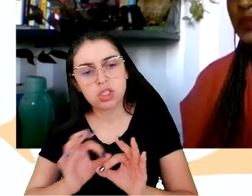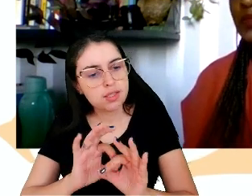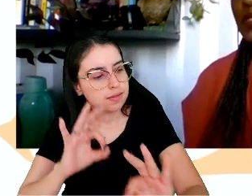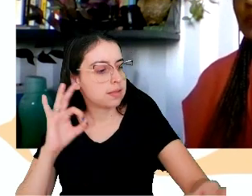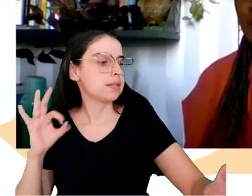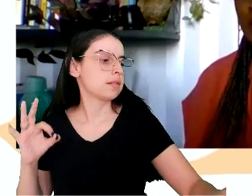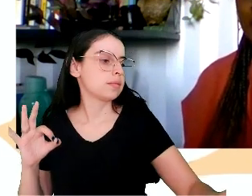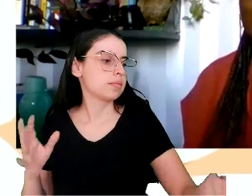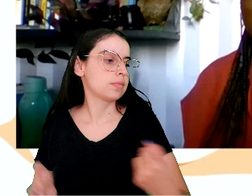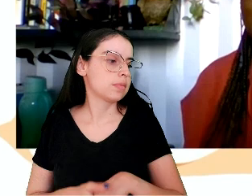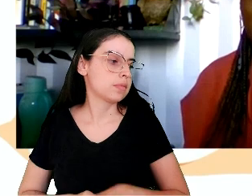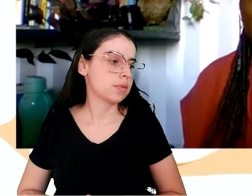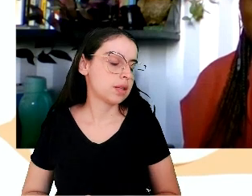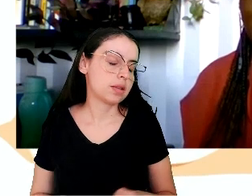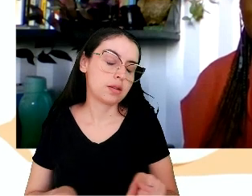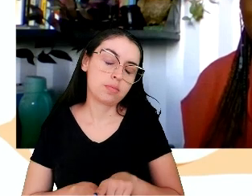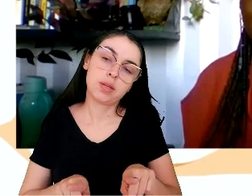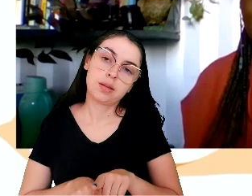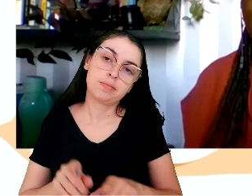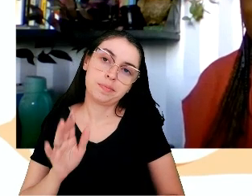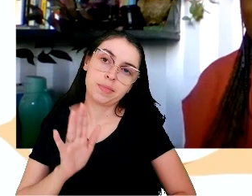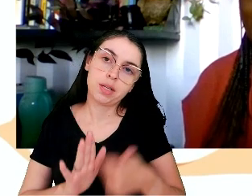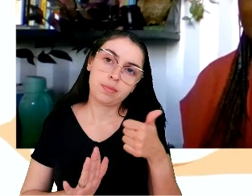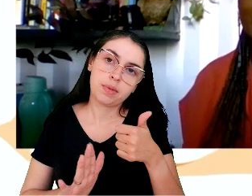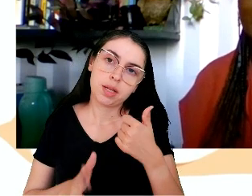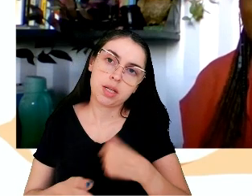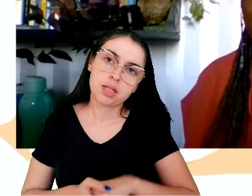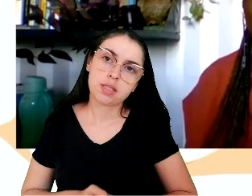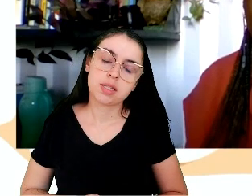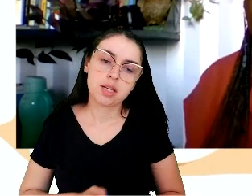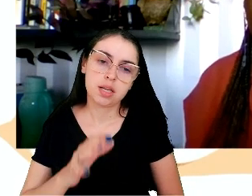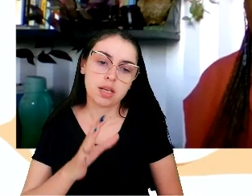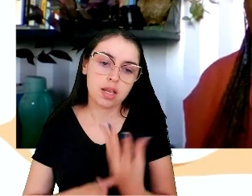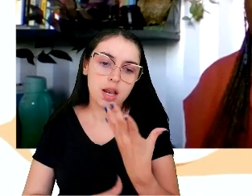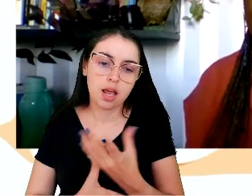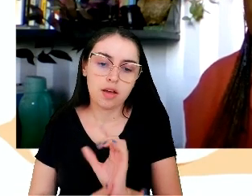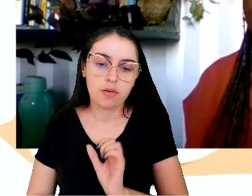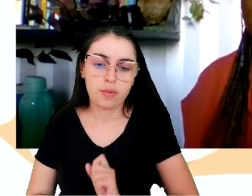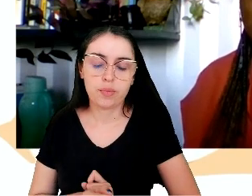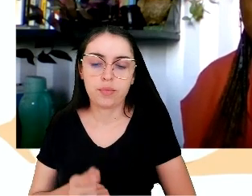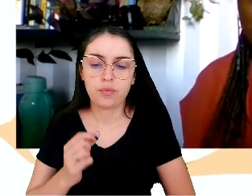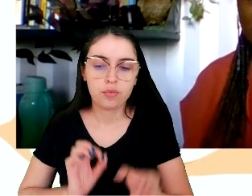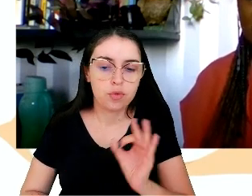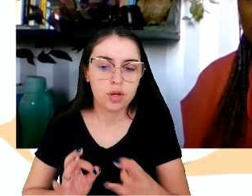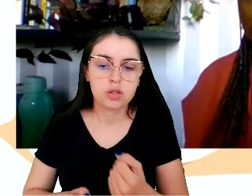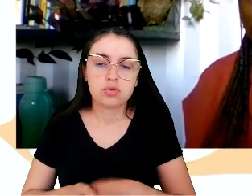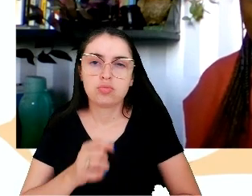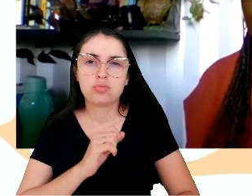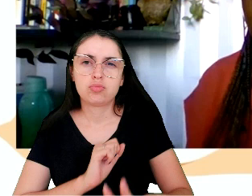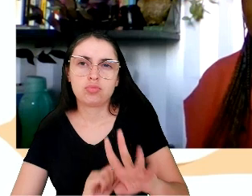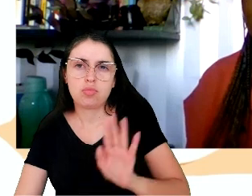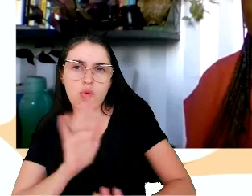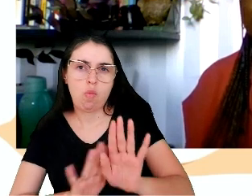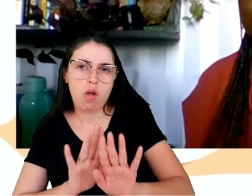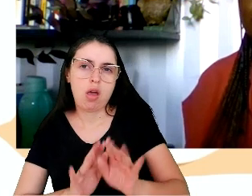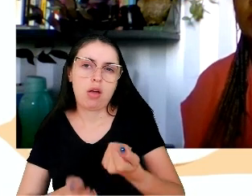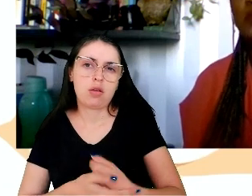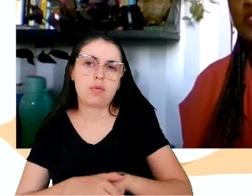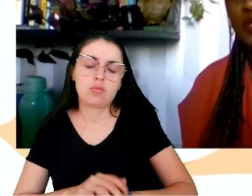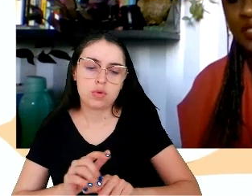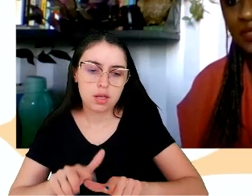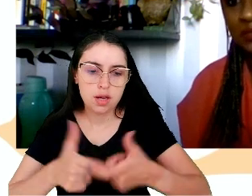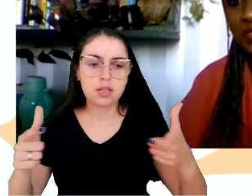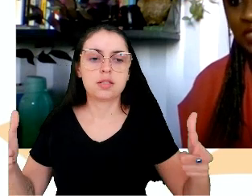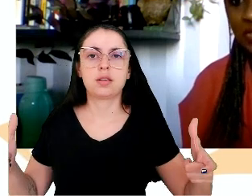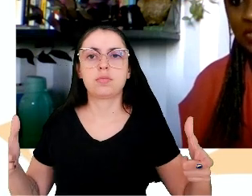social, também as primeiras a ter que criar estratégia para se proteger do aumento